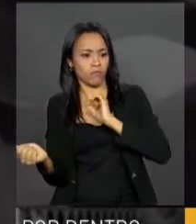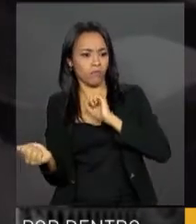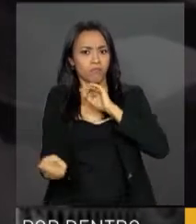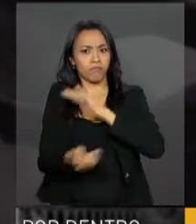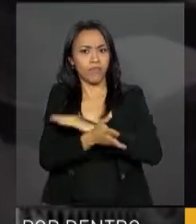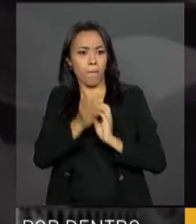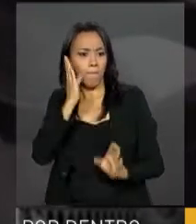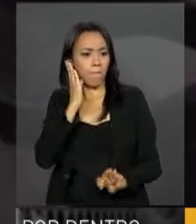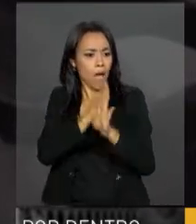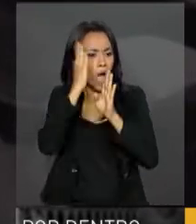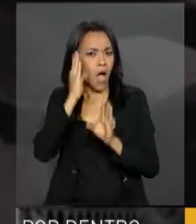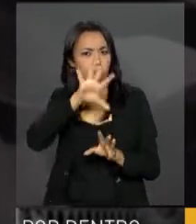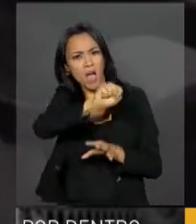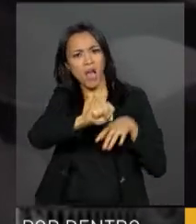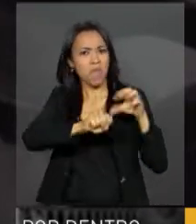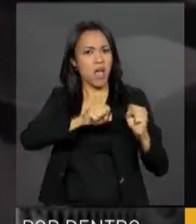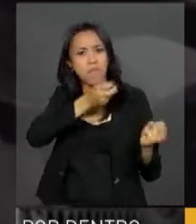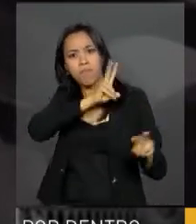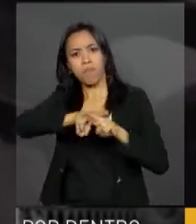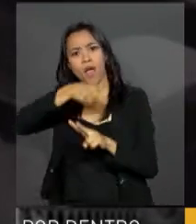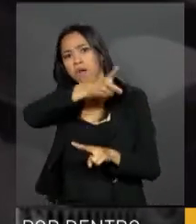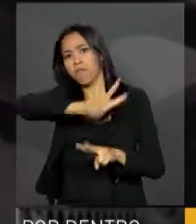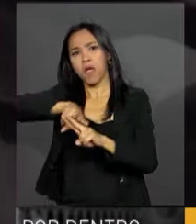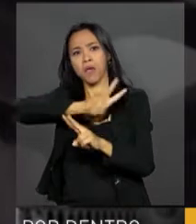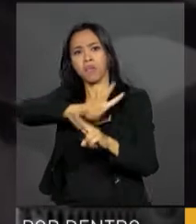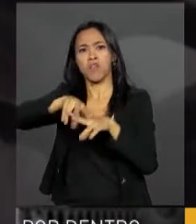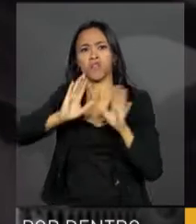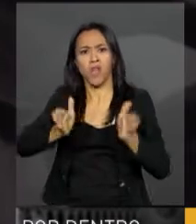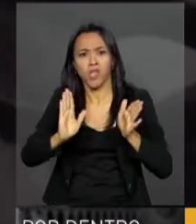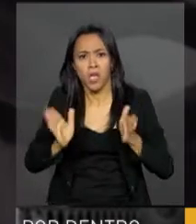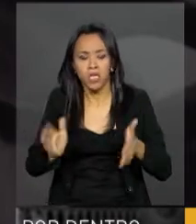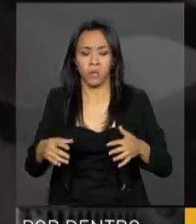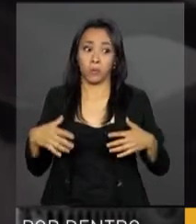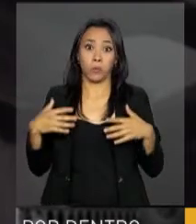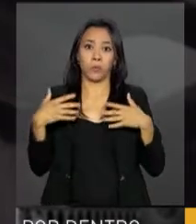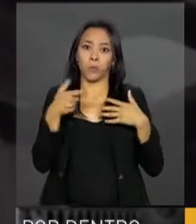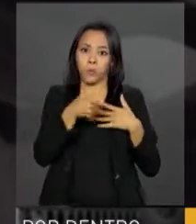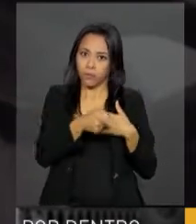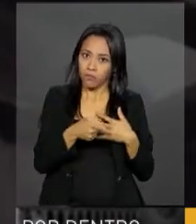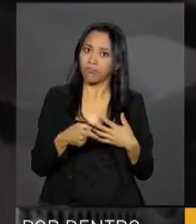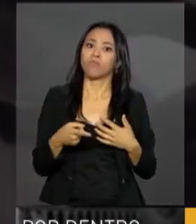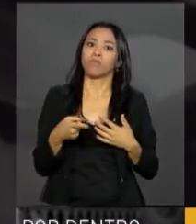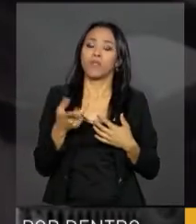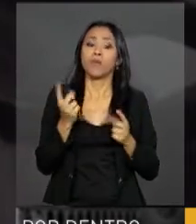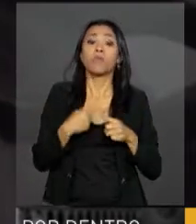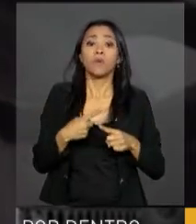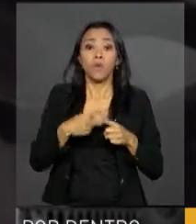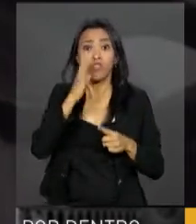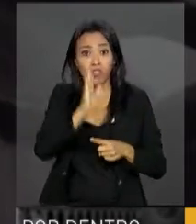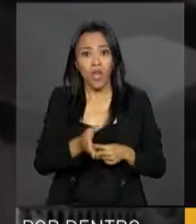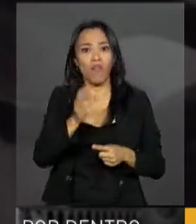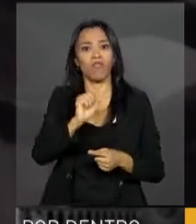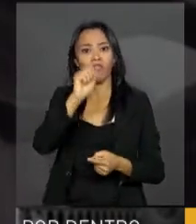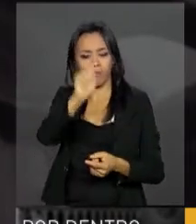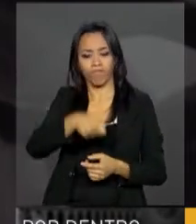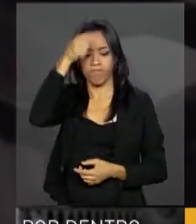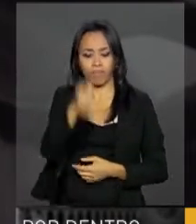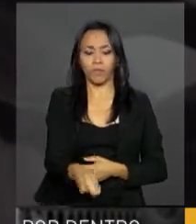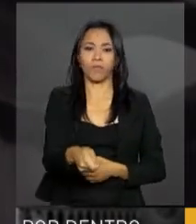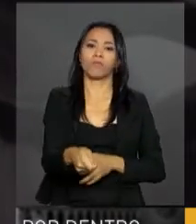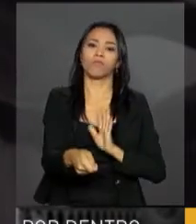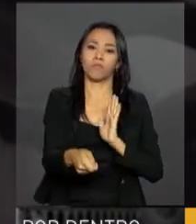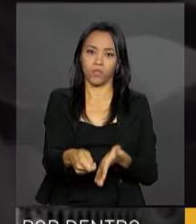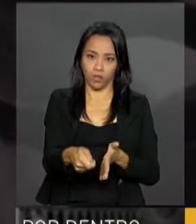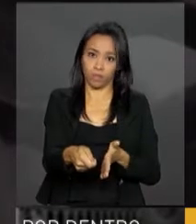ou 130 pessoas já foram condenadas na primeira instância federal e já estão cumprindo pena, porque confirmada a sentença em segunda instância.